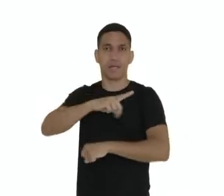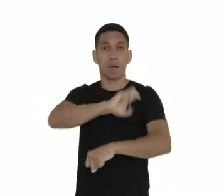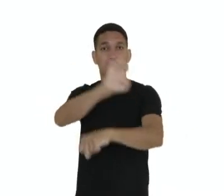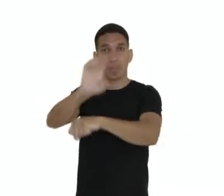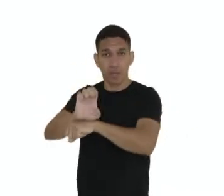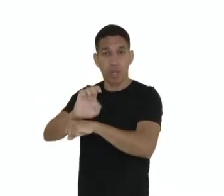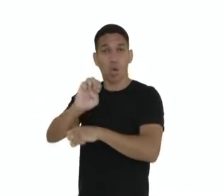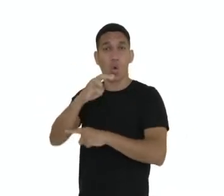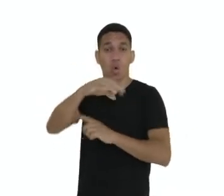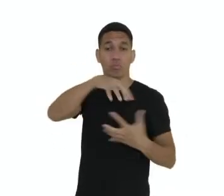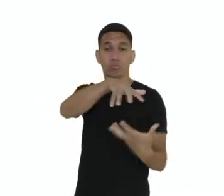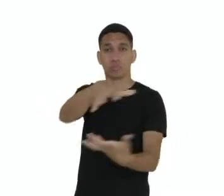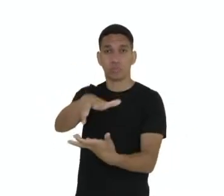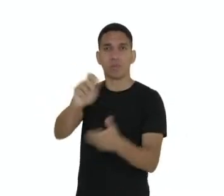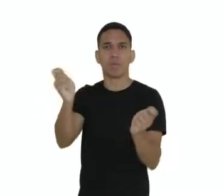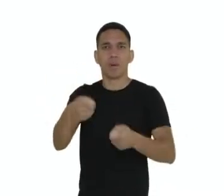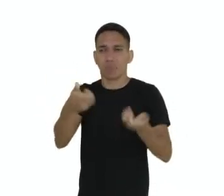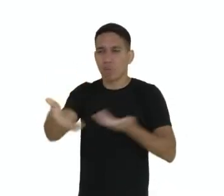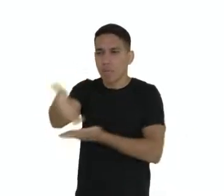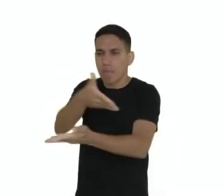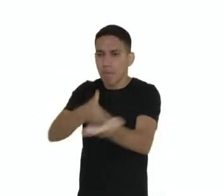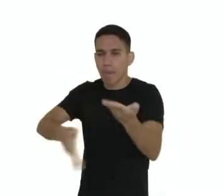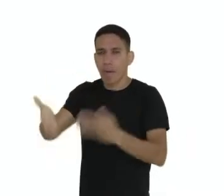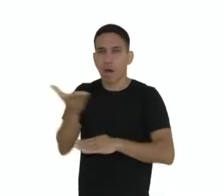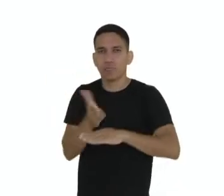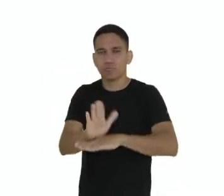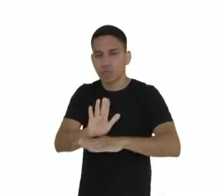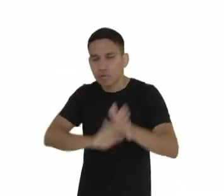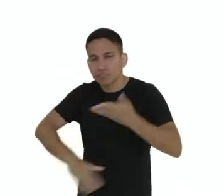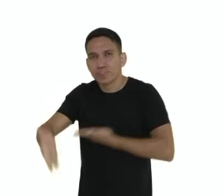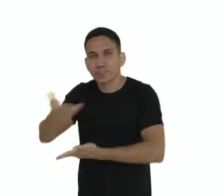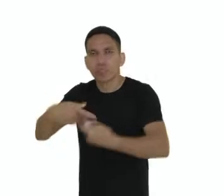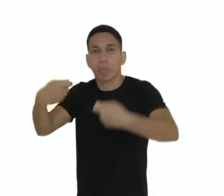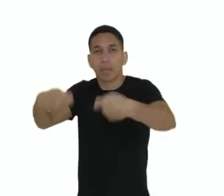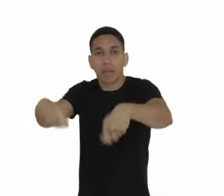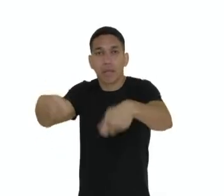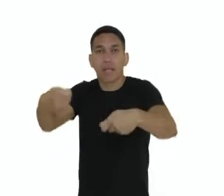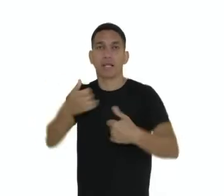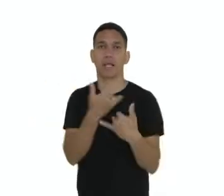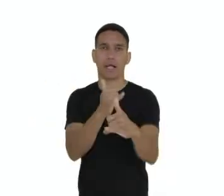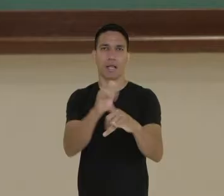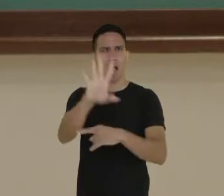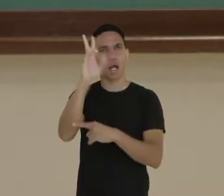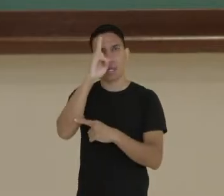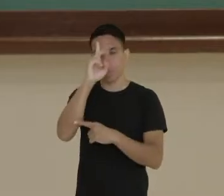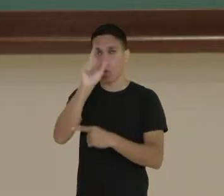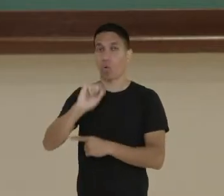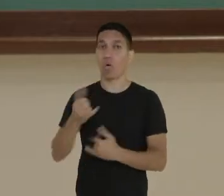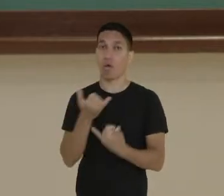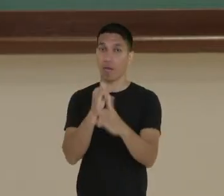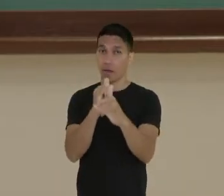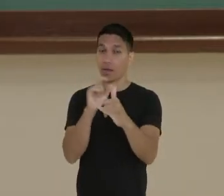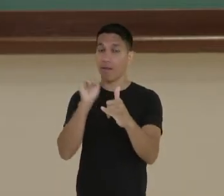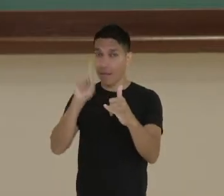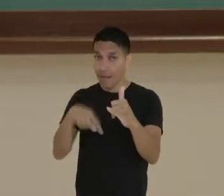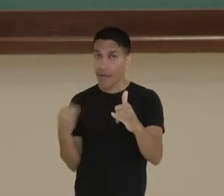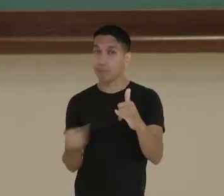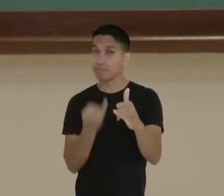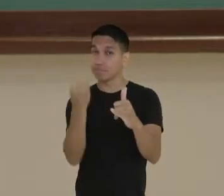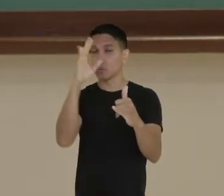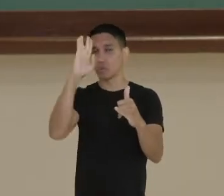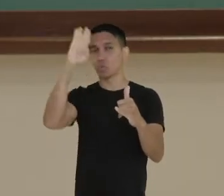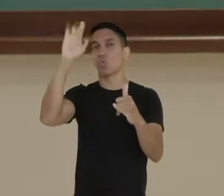no mundo para suprir a necessidade conforme a demanda de energia. Lembre-se que a energia, principalmente, ela é utilizada para